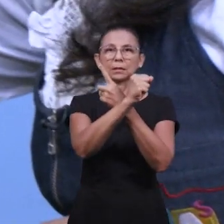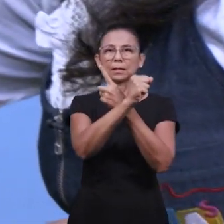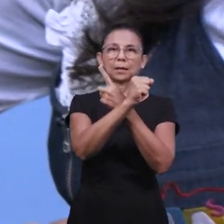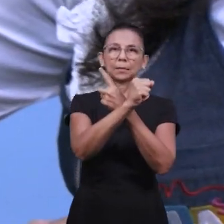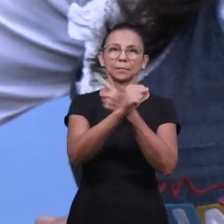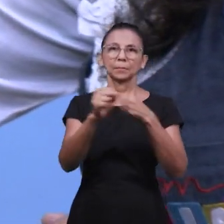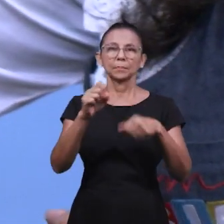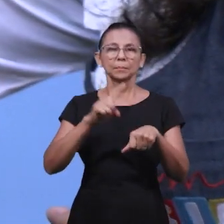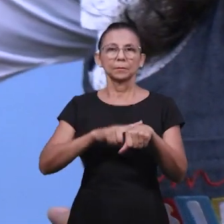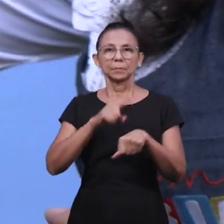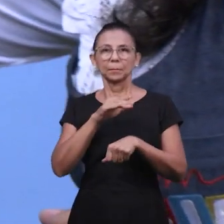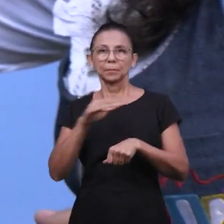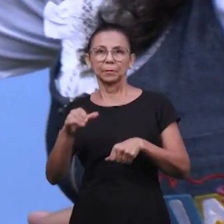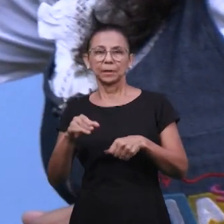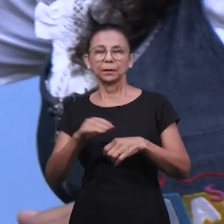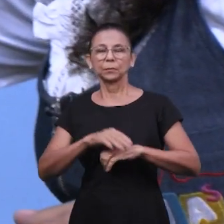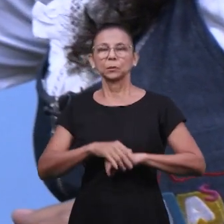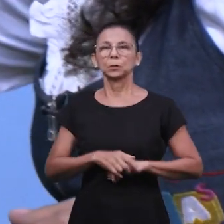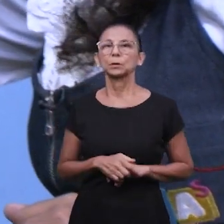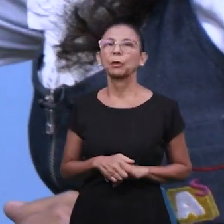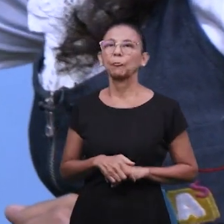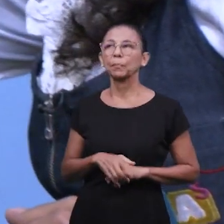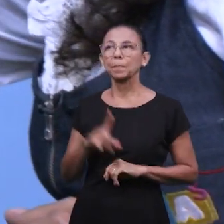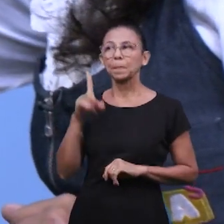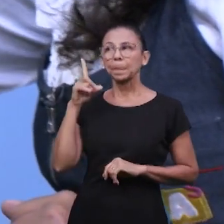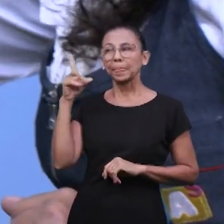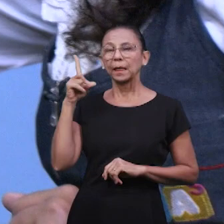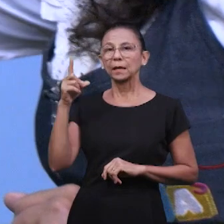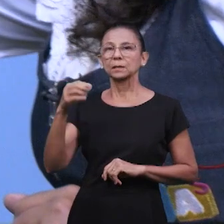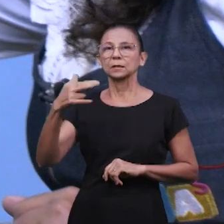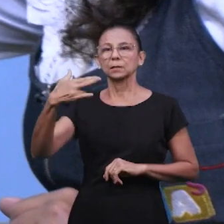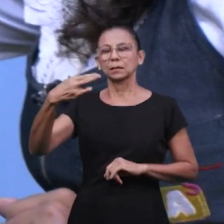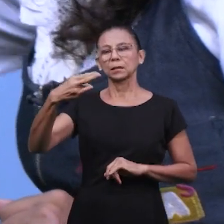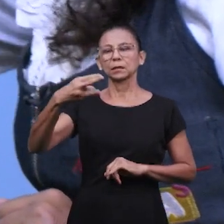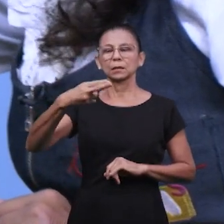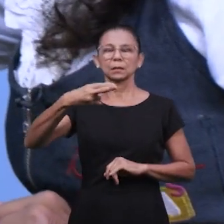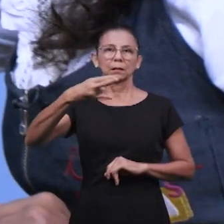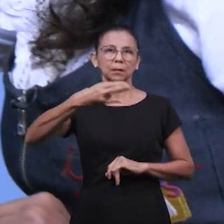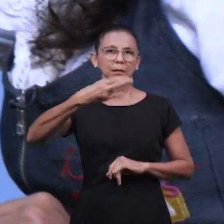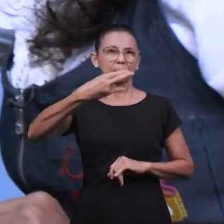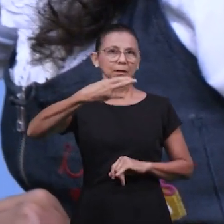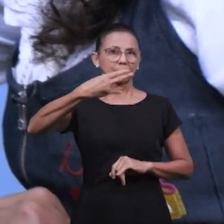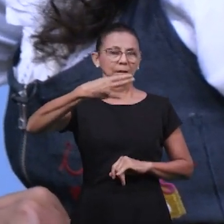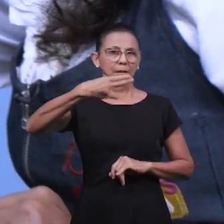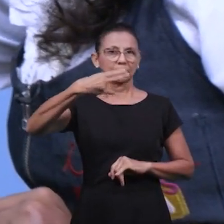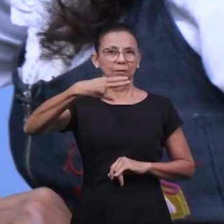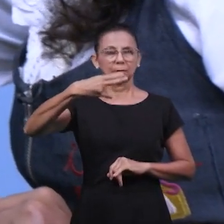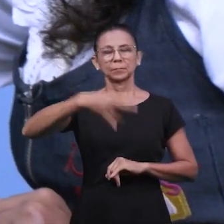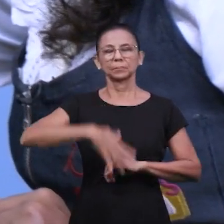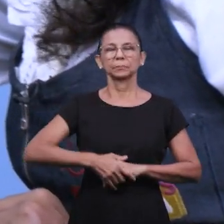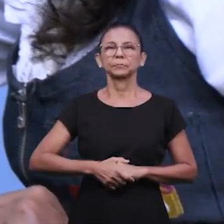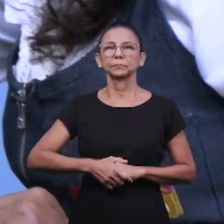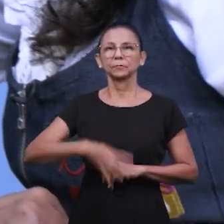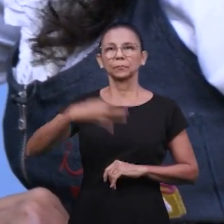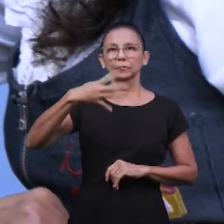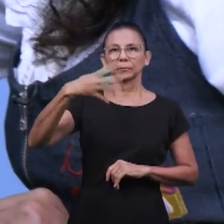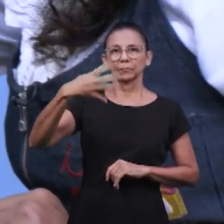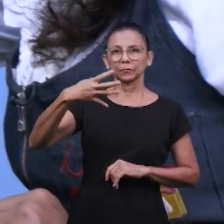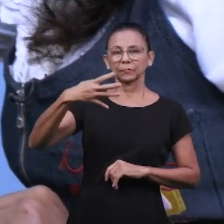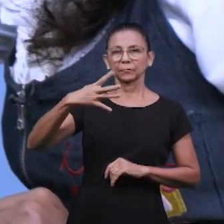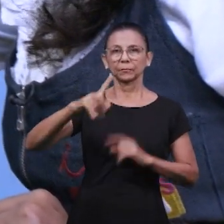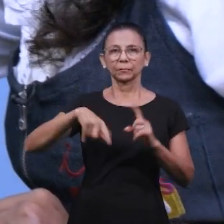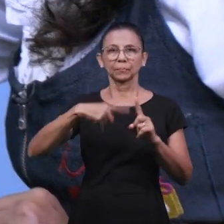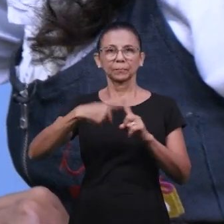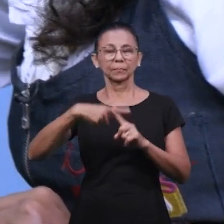e este carrinho de semicolcheia também vale meio tempo. 1/4 com 1/4, meio